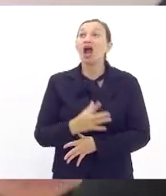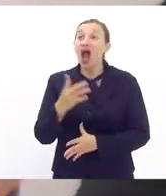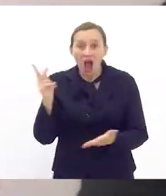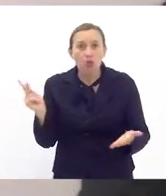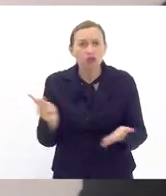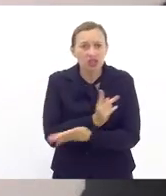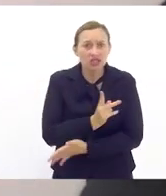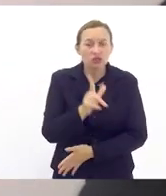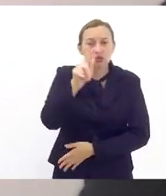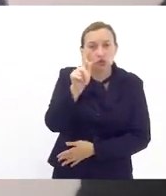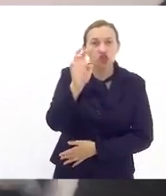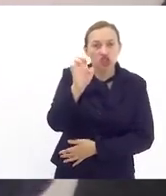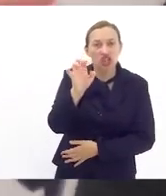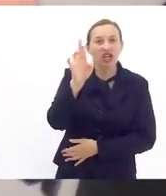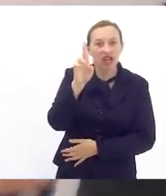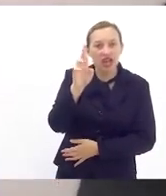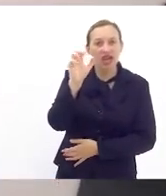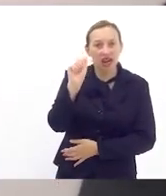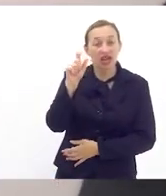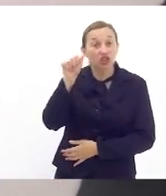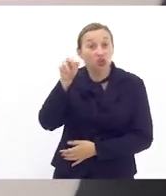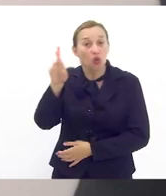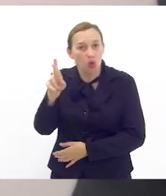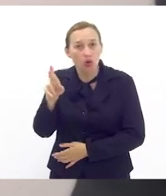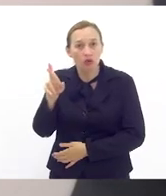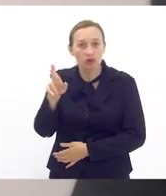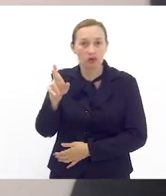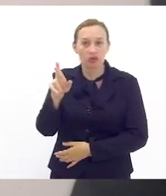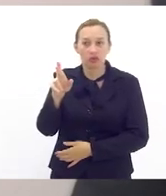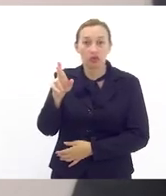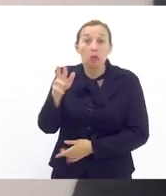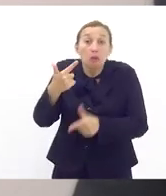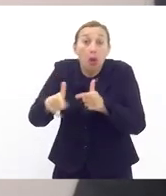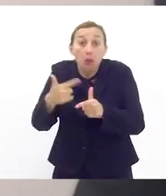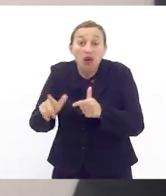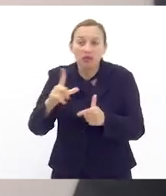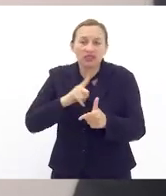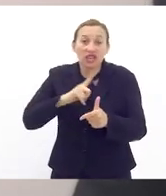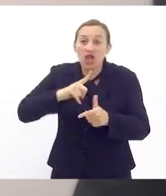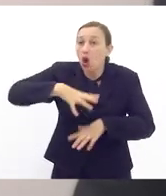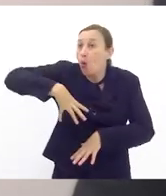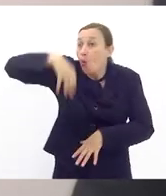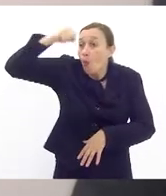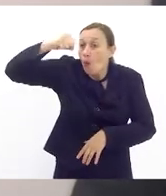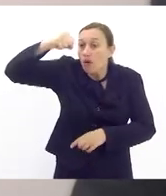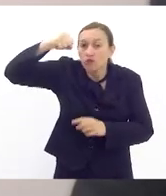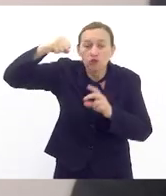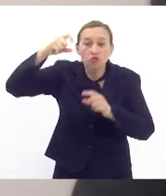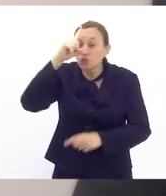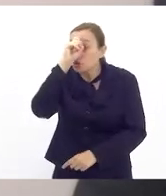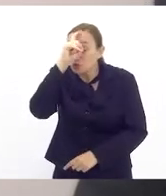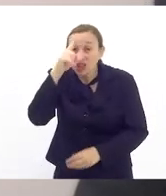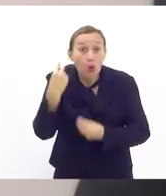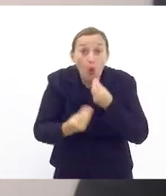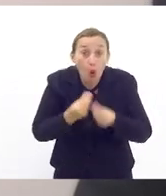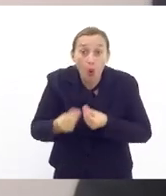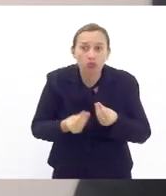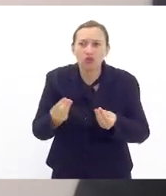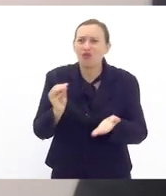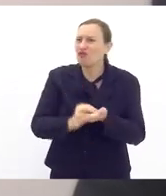Gerador não armar e ficar horas sem luz naquela unidade isso é de total e responsabilidade dessa empresa incompetente